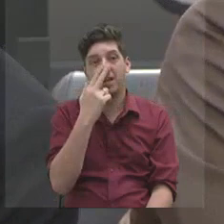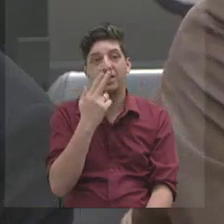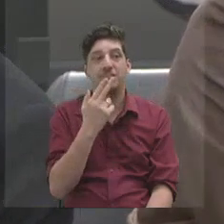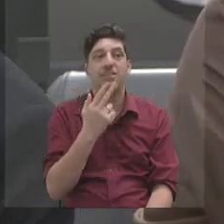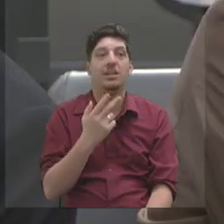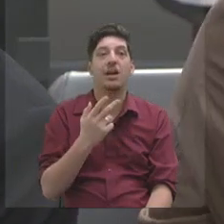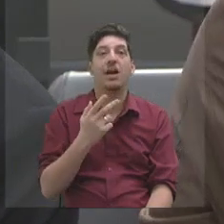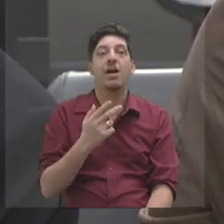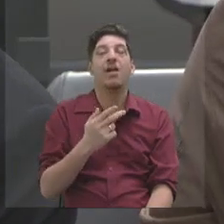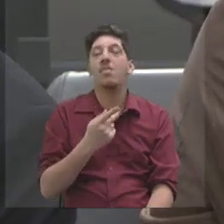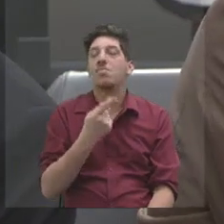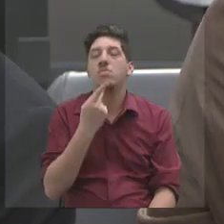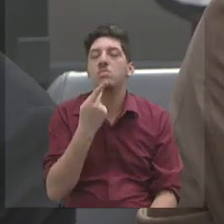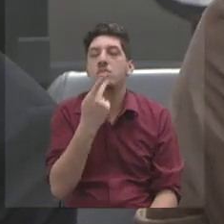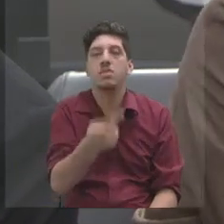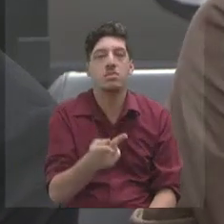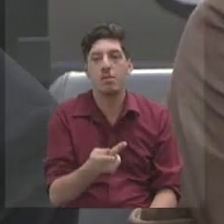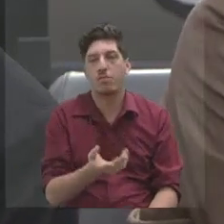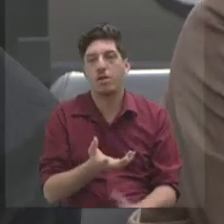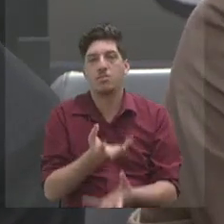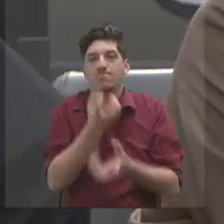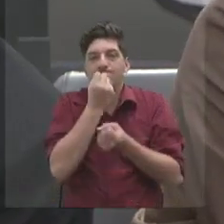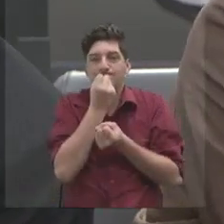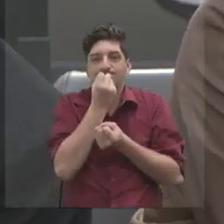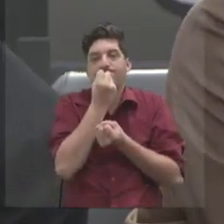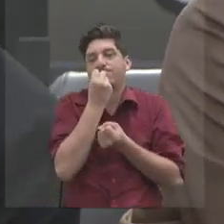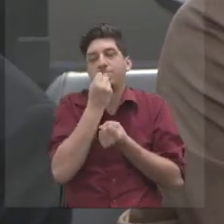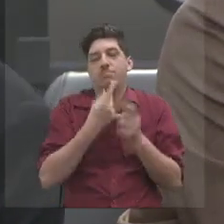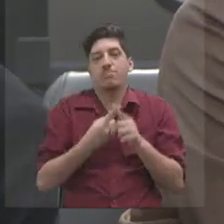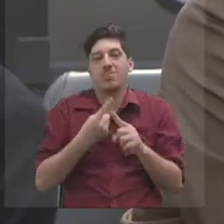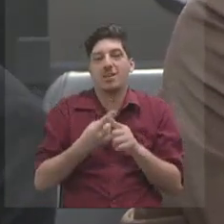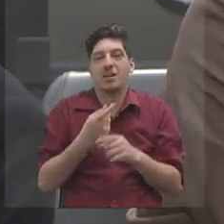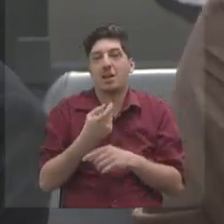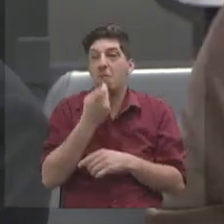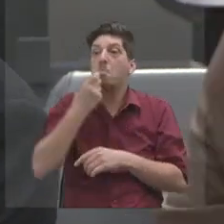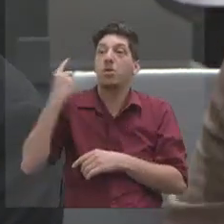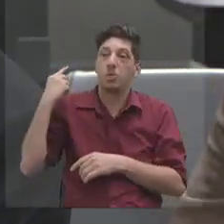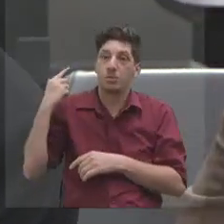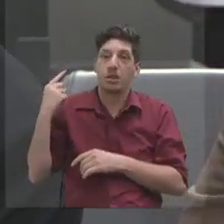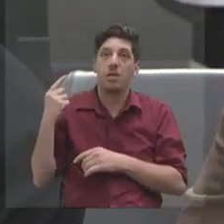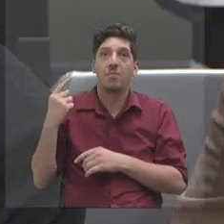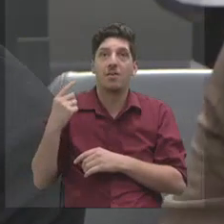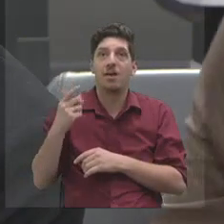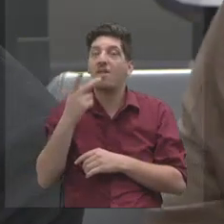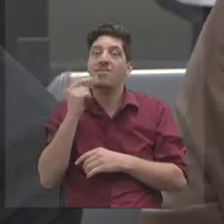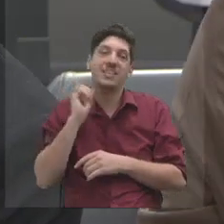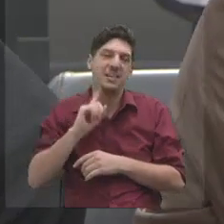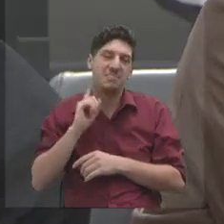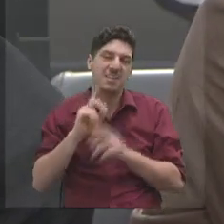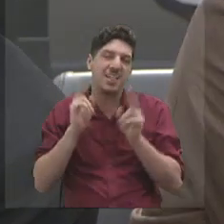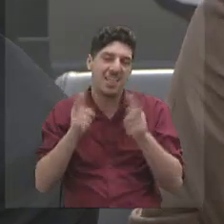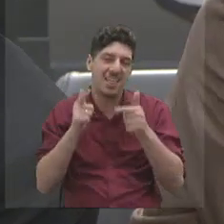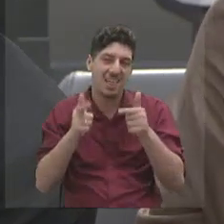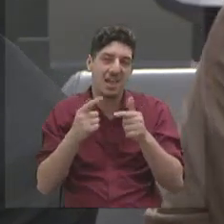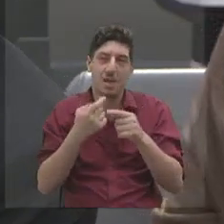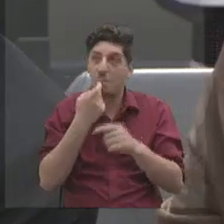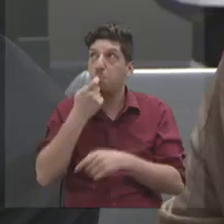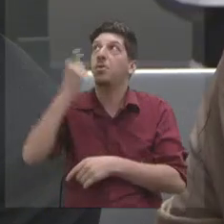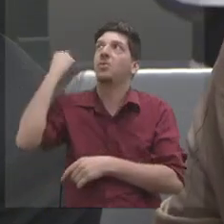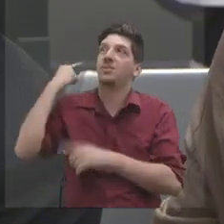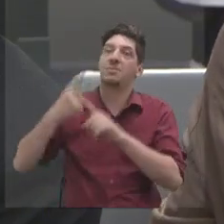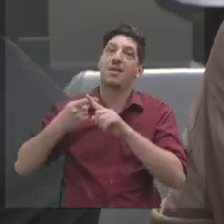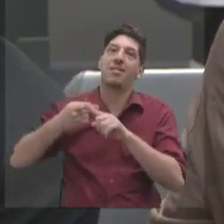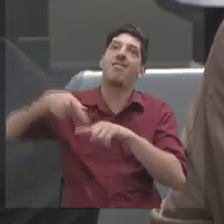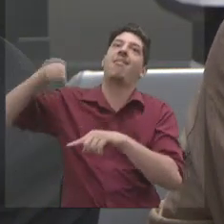em suas palavras porque há poucos dias eu tô dizendo poucos dias É no jeito Mineiro de falar no início do ano eles tiveram